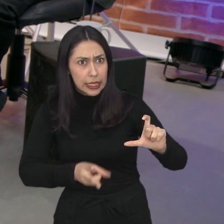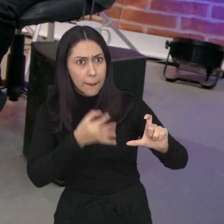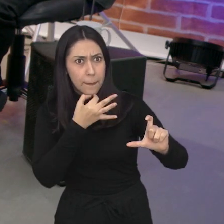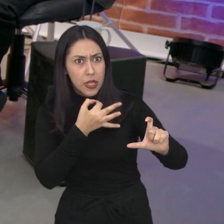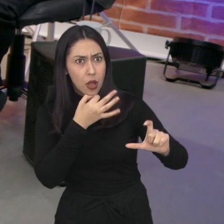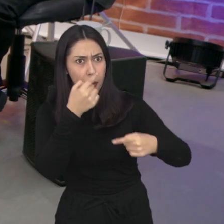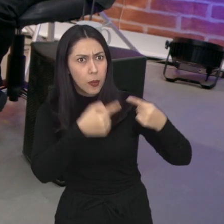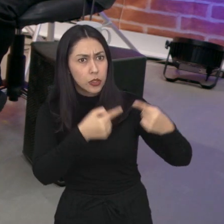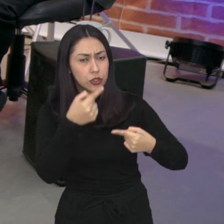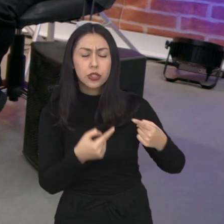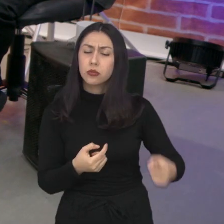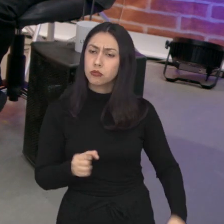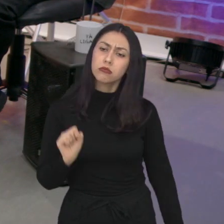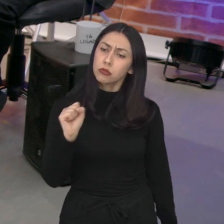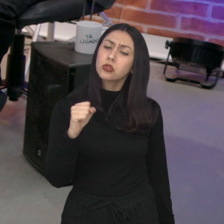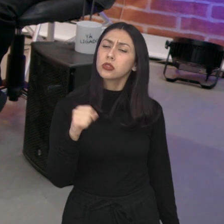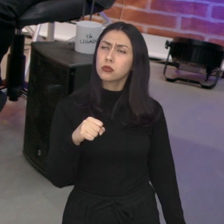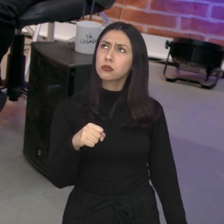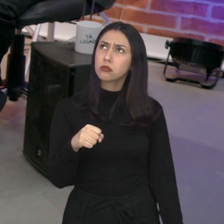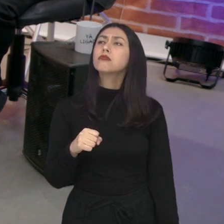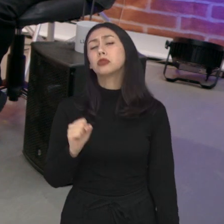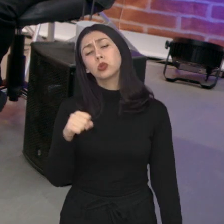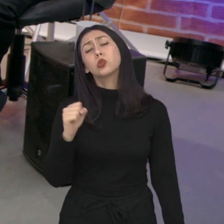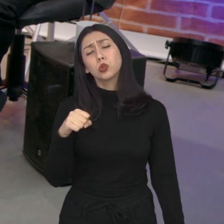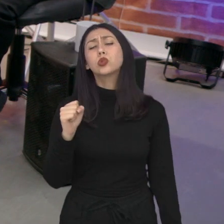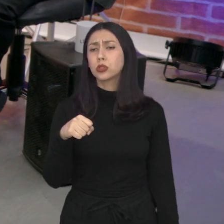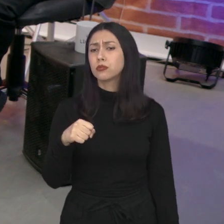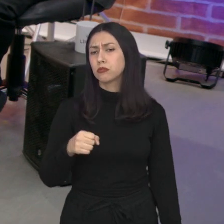político? Provavelmente sim, né? Na maioria das vezes, sim.